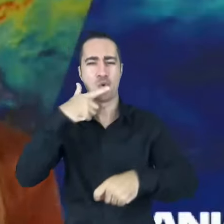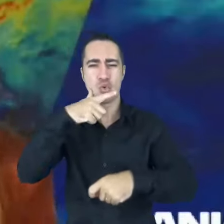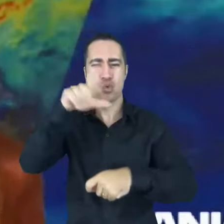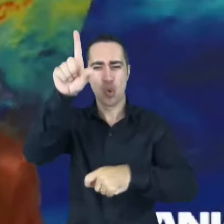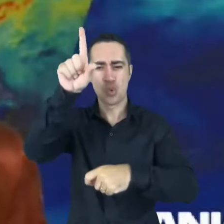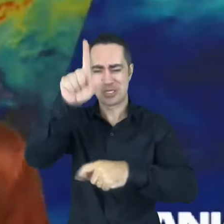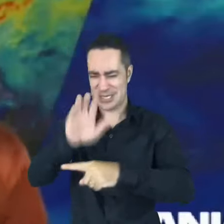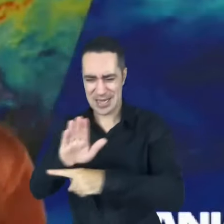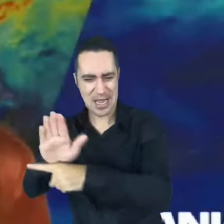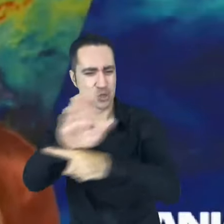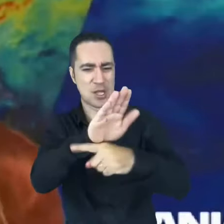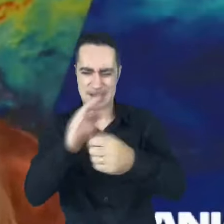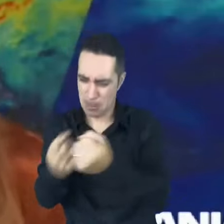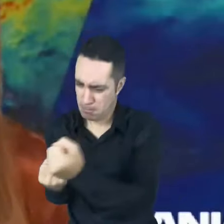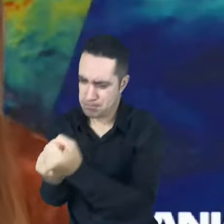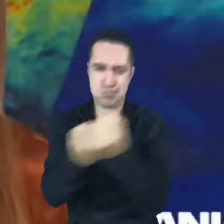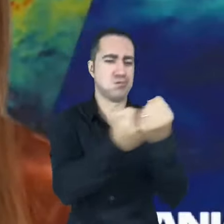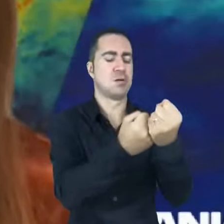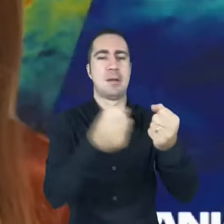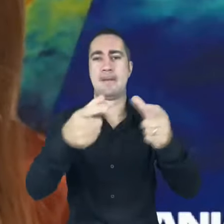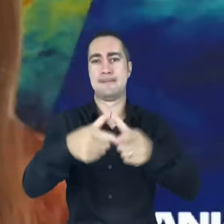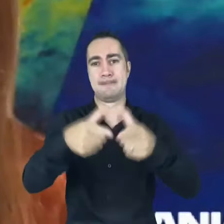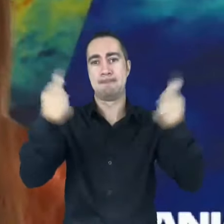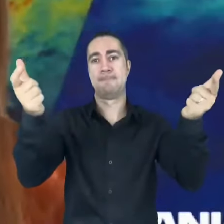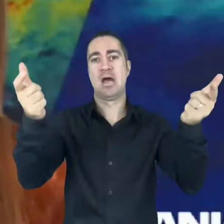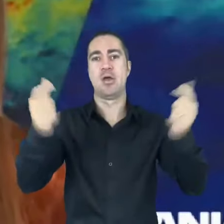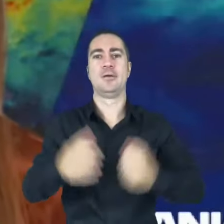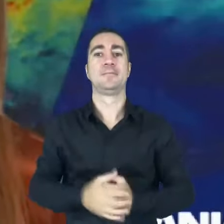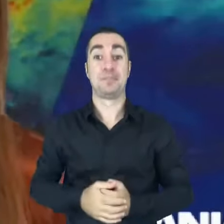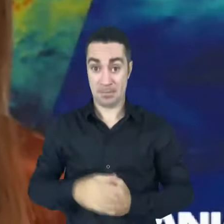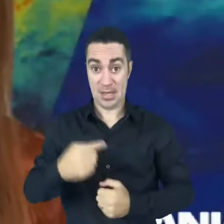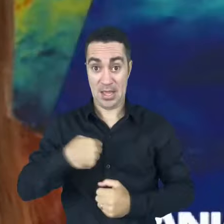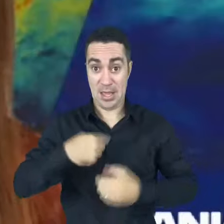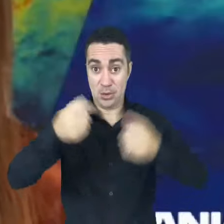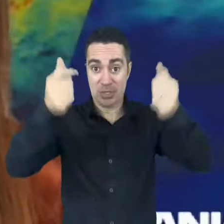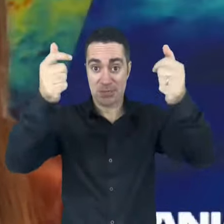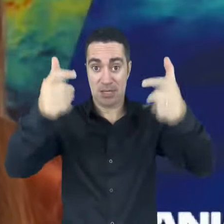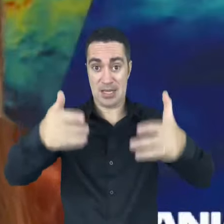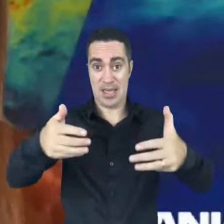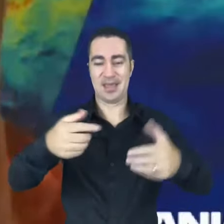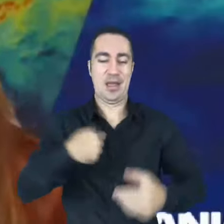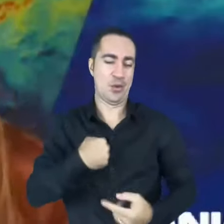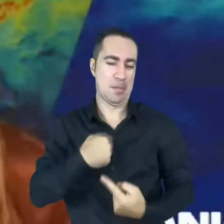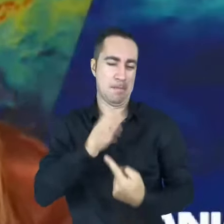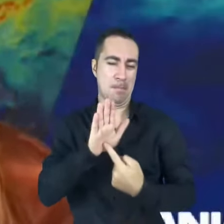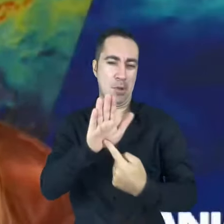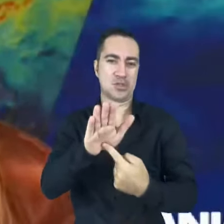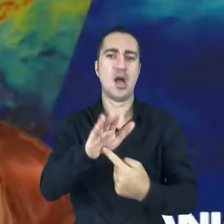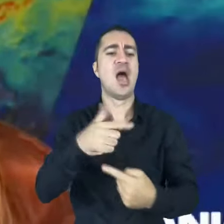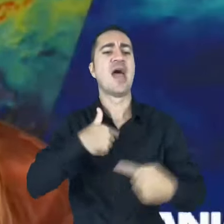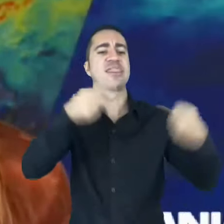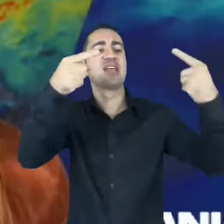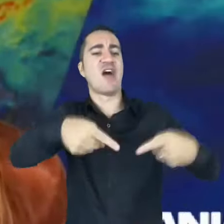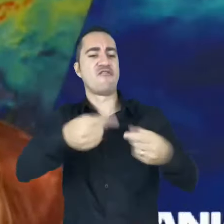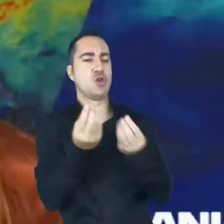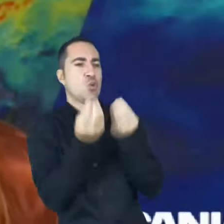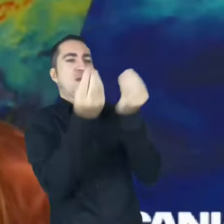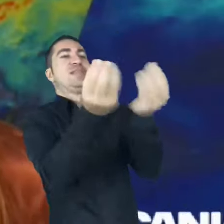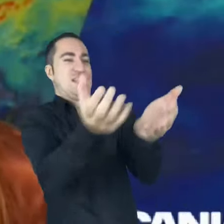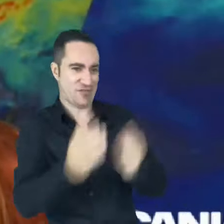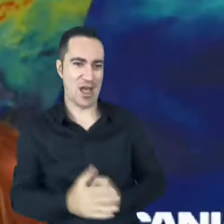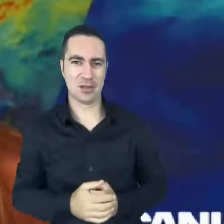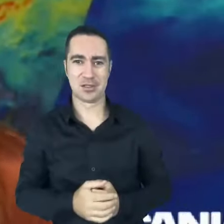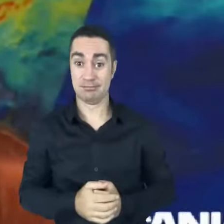A última coisa, porque eu disse à Patrícia que eu faria isso, é desafiá-los um pouco. Muitas